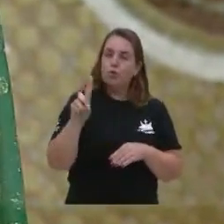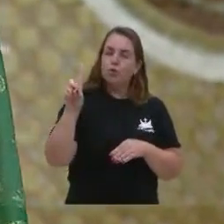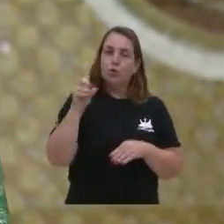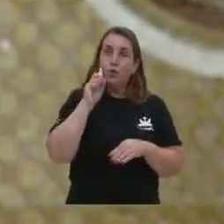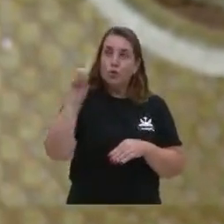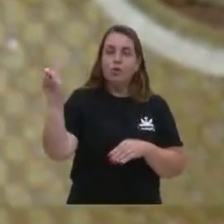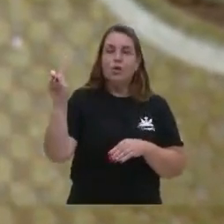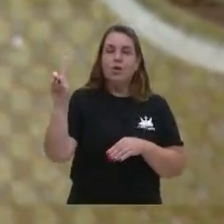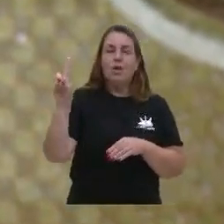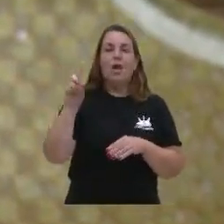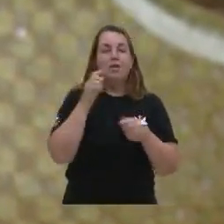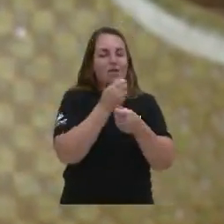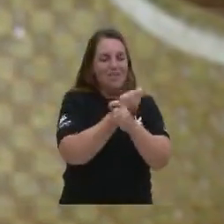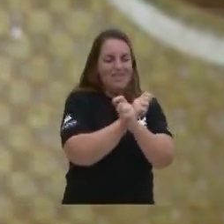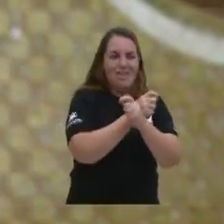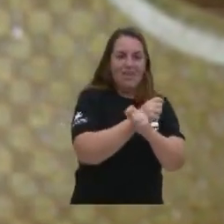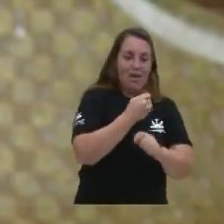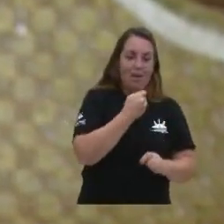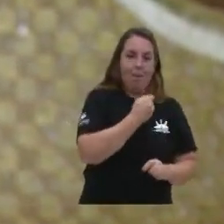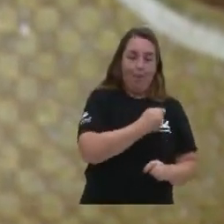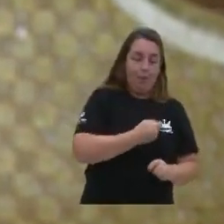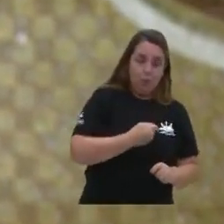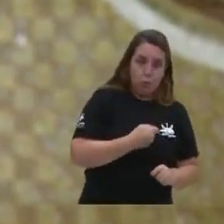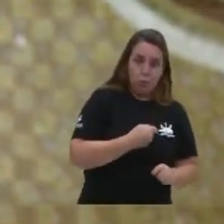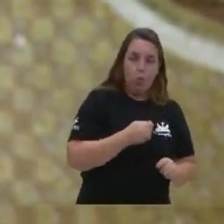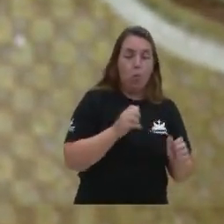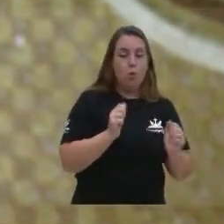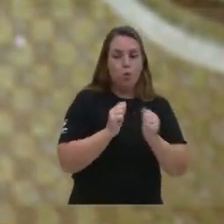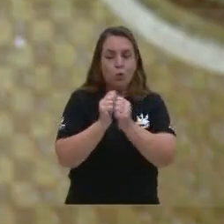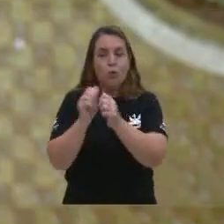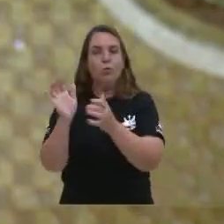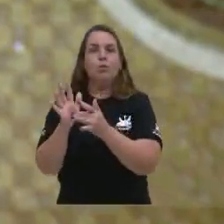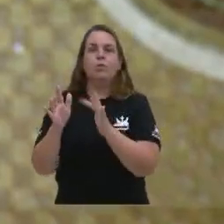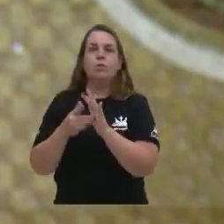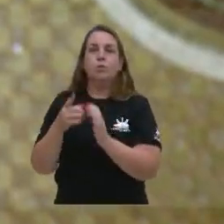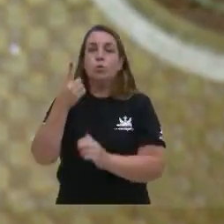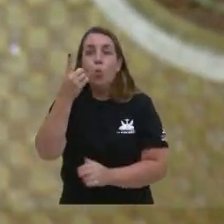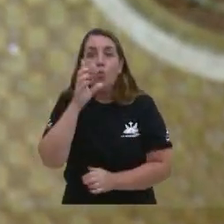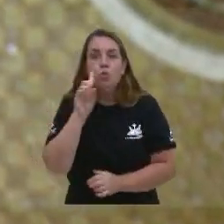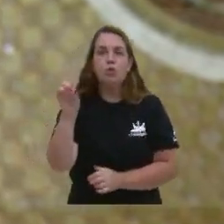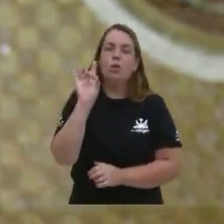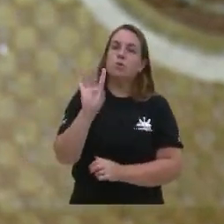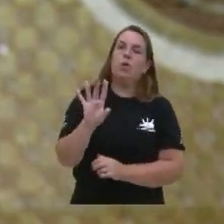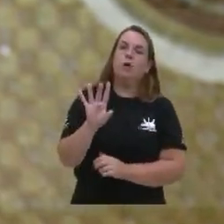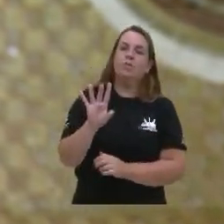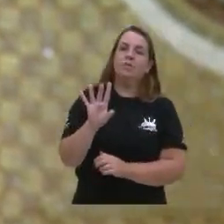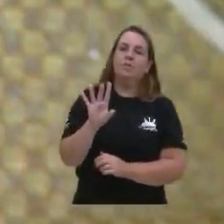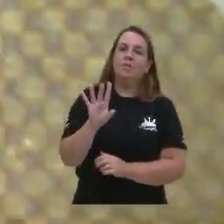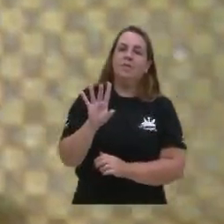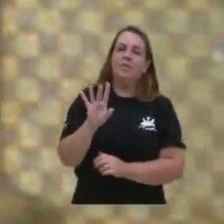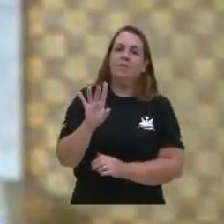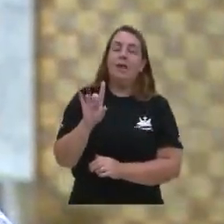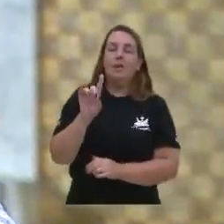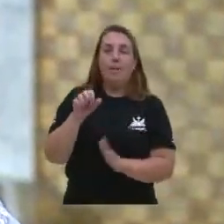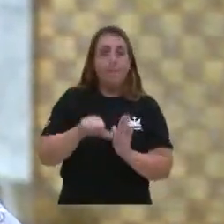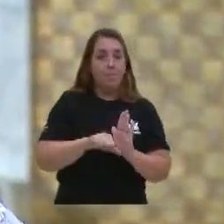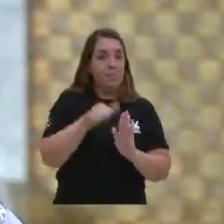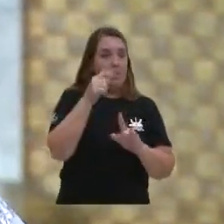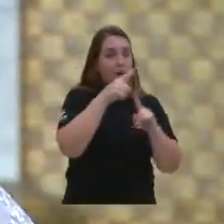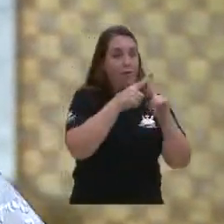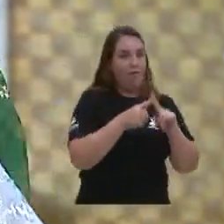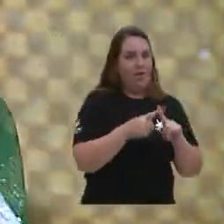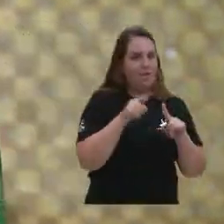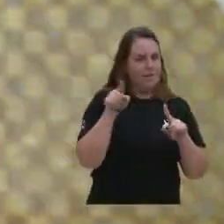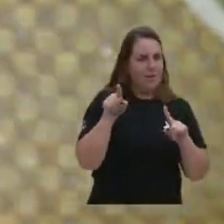um dia de André e João Evangelista com Jesus. Se na primeira vez